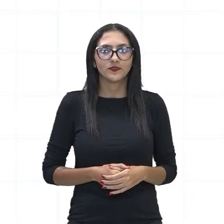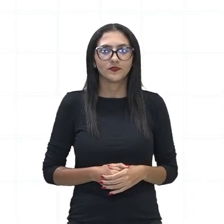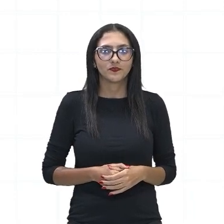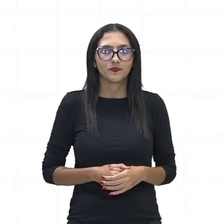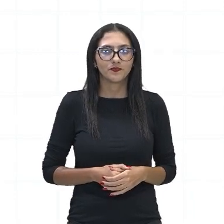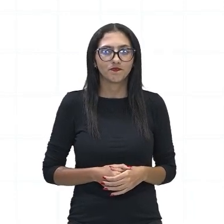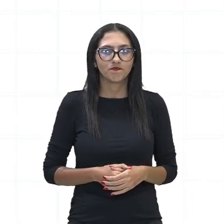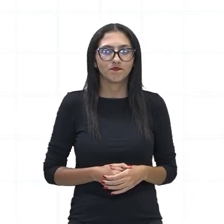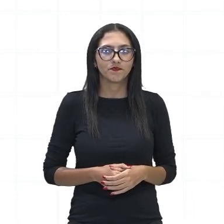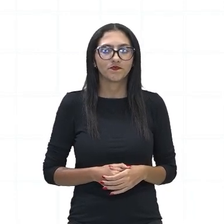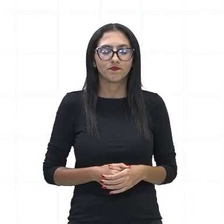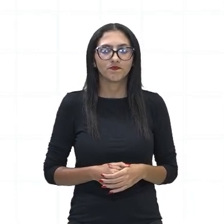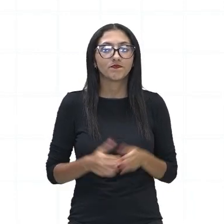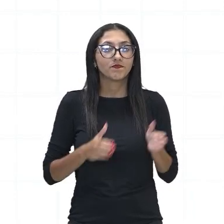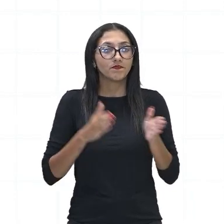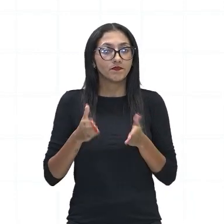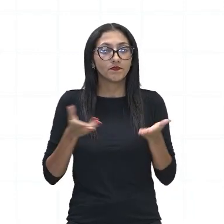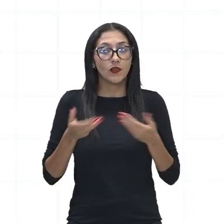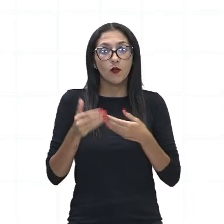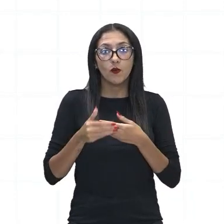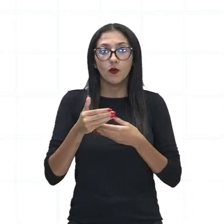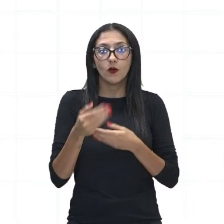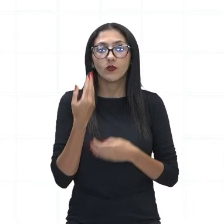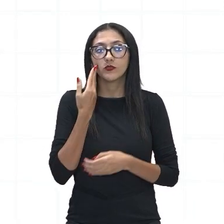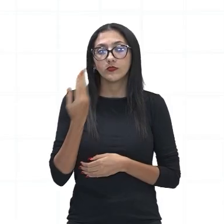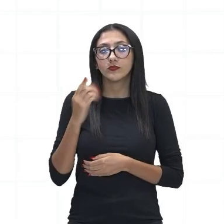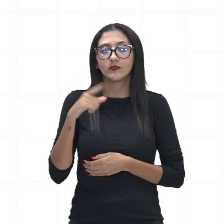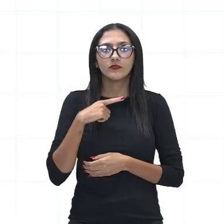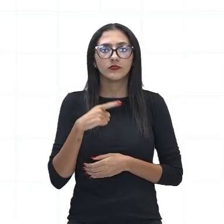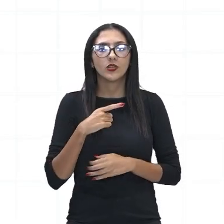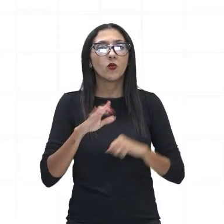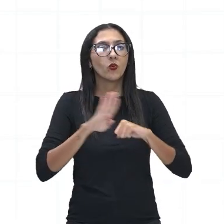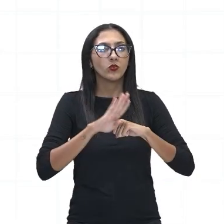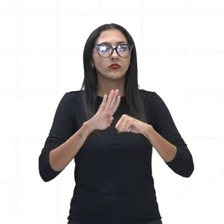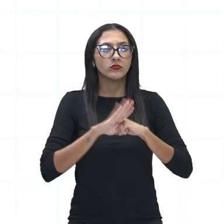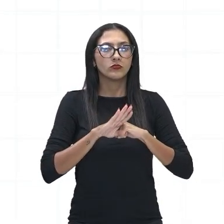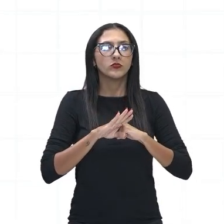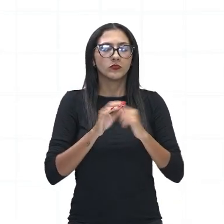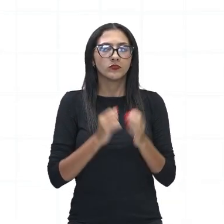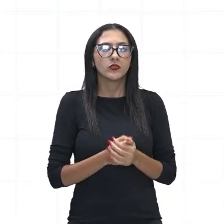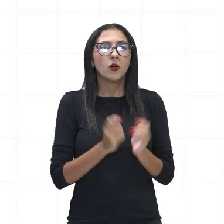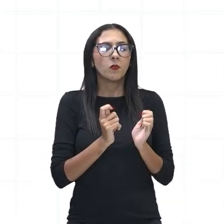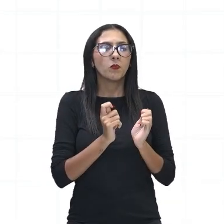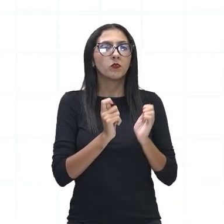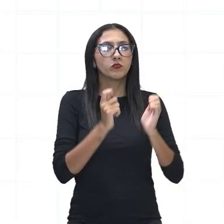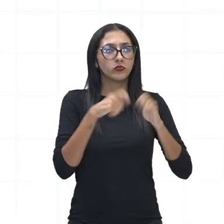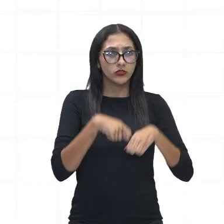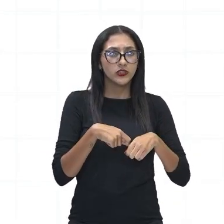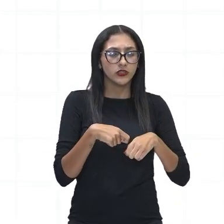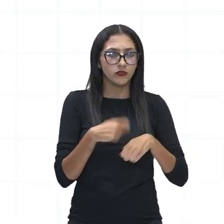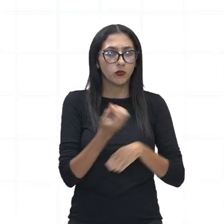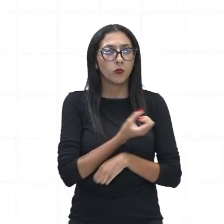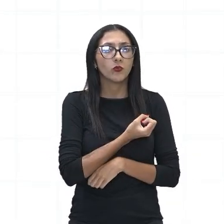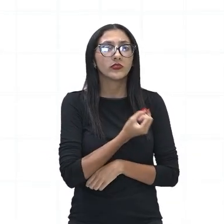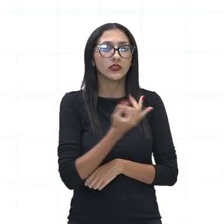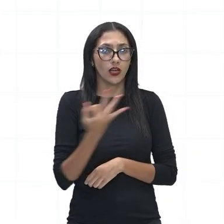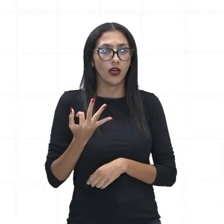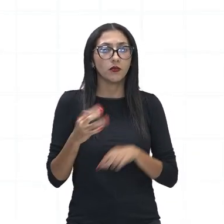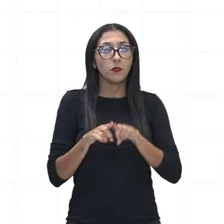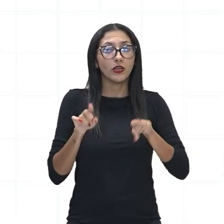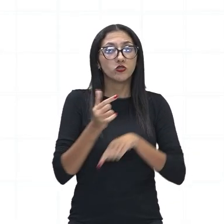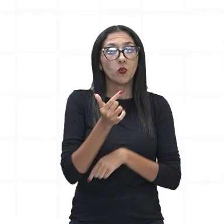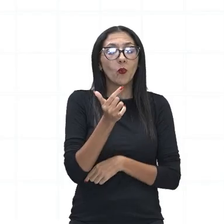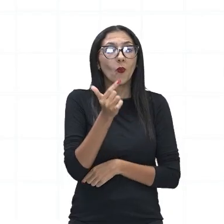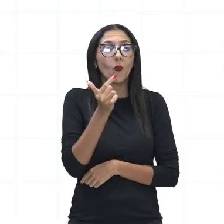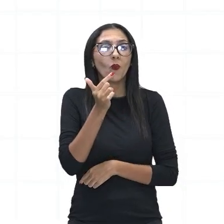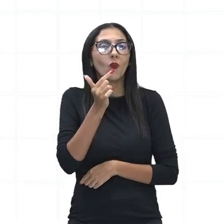Continuando agora, nós temos os substantivos que são contáveis em outros idiomas,